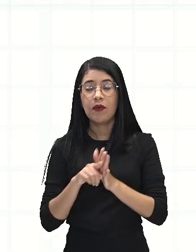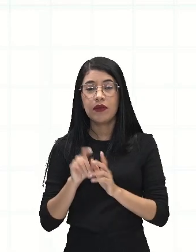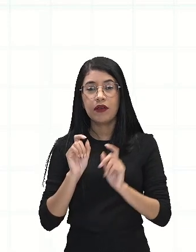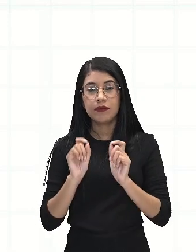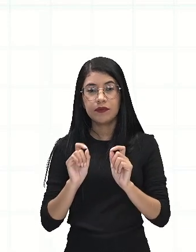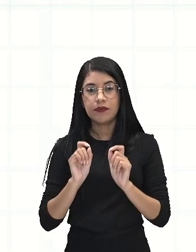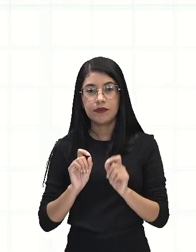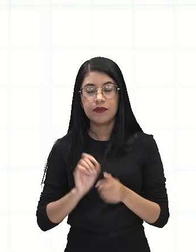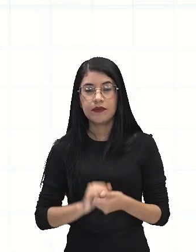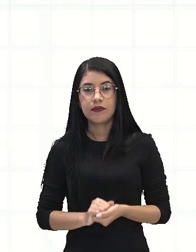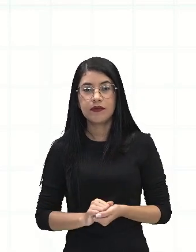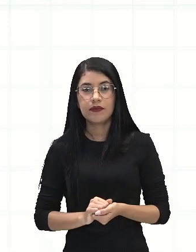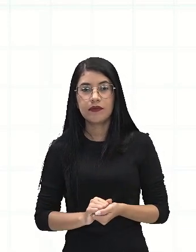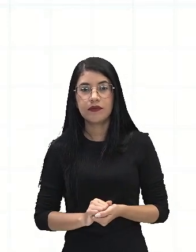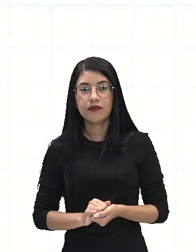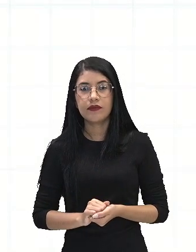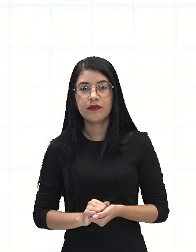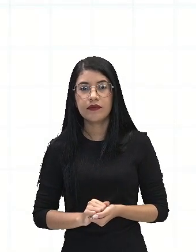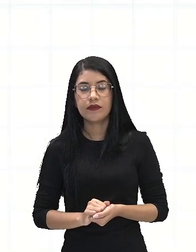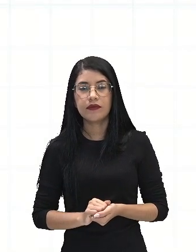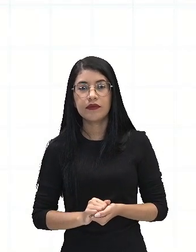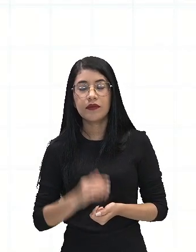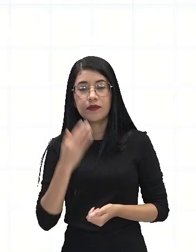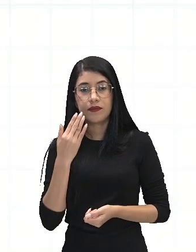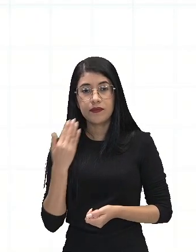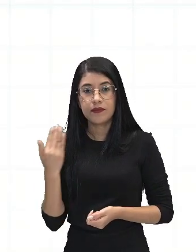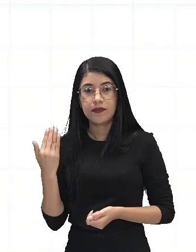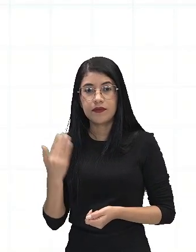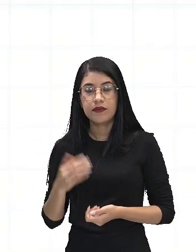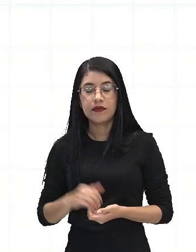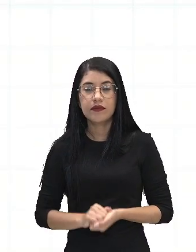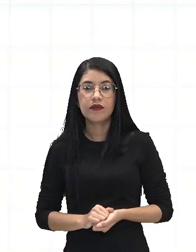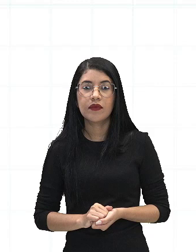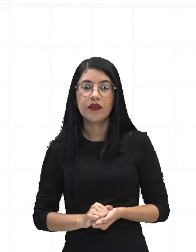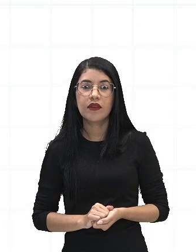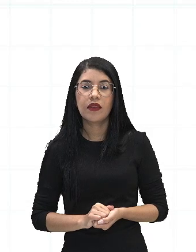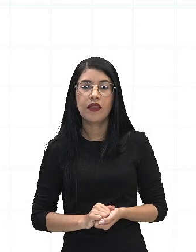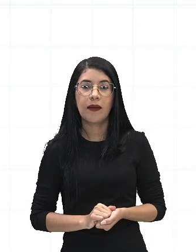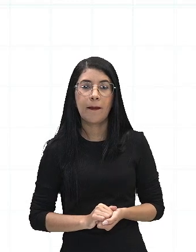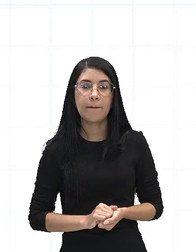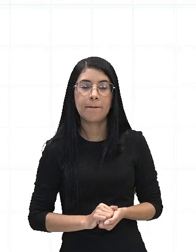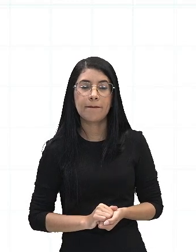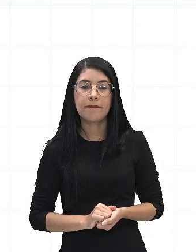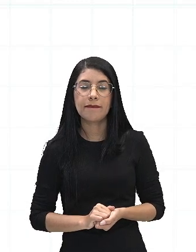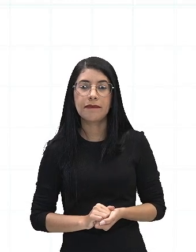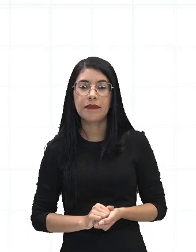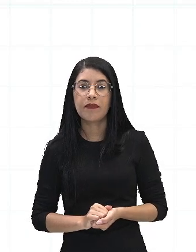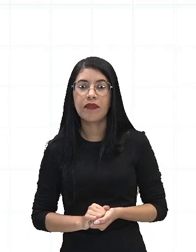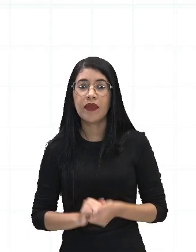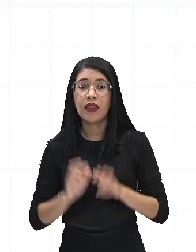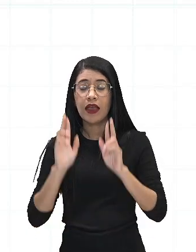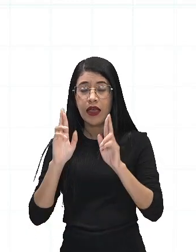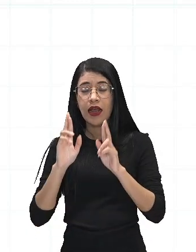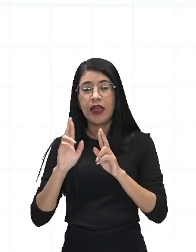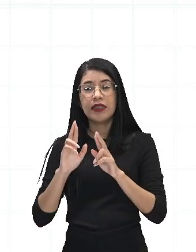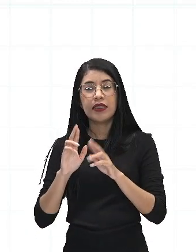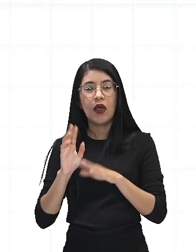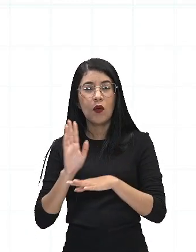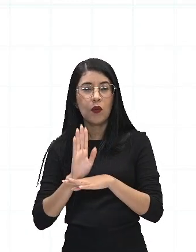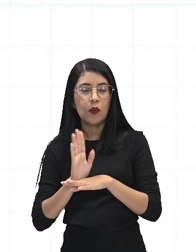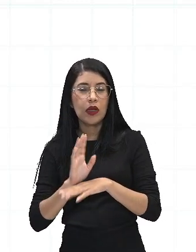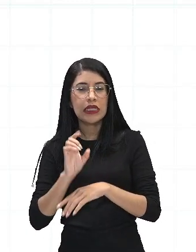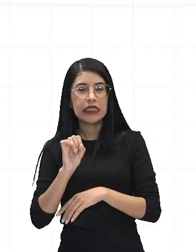olha só, na sequência, leia. Graças ao sítio do Pica-Pau Amarelo, a ameaça da bruxa